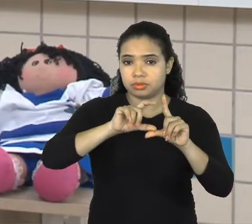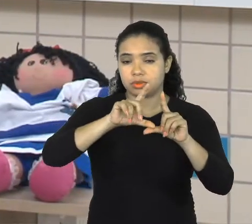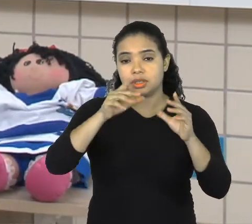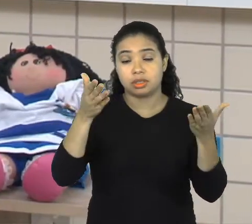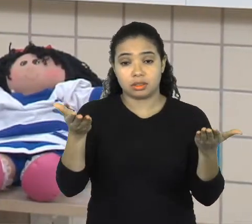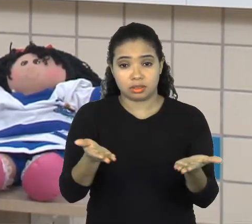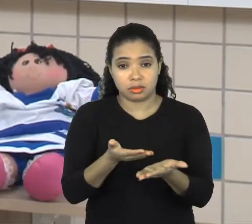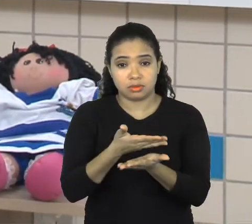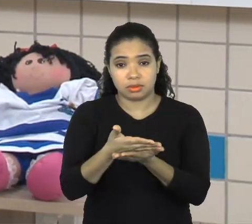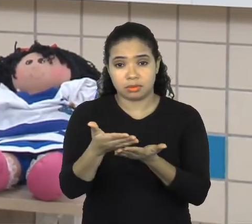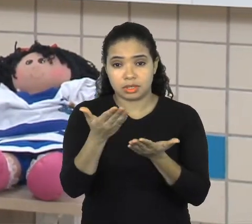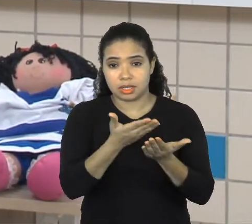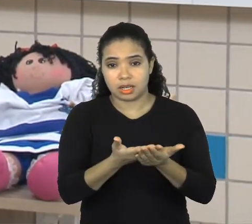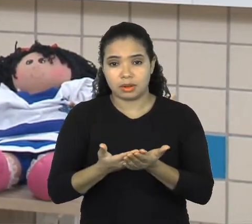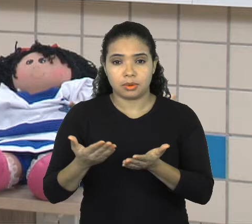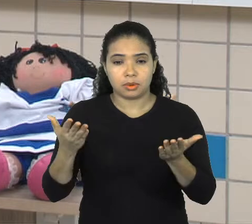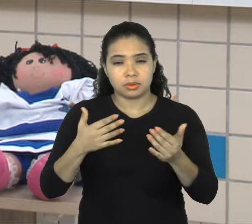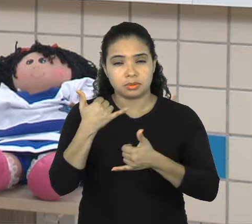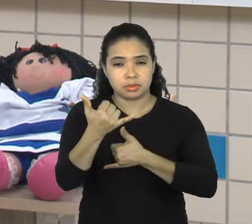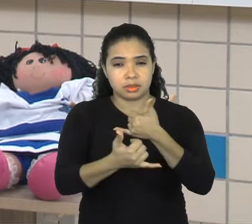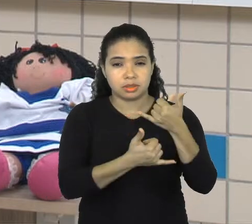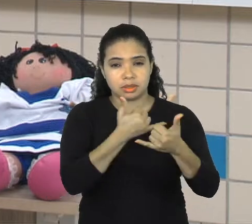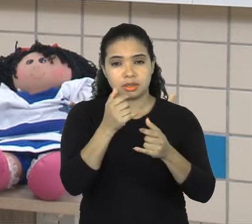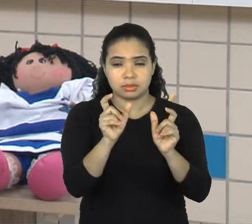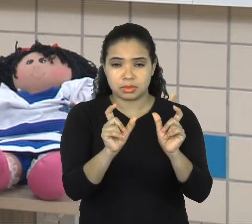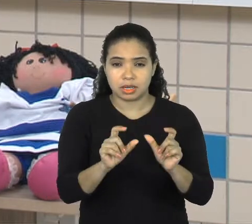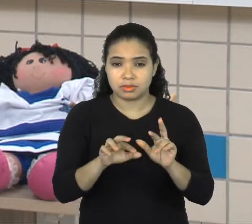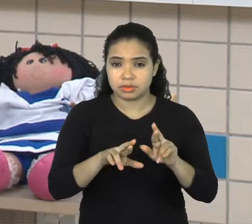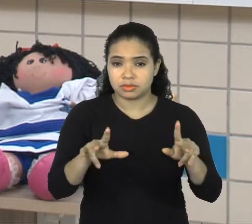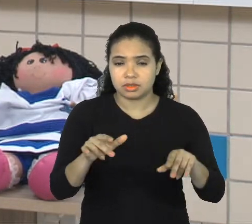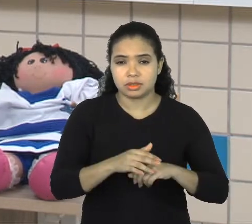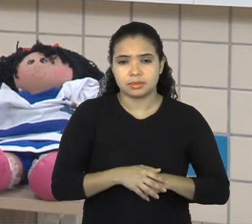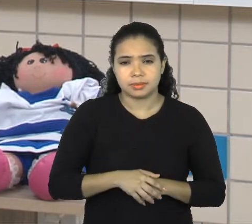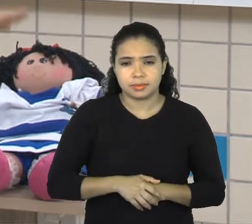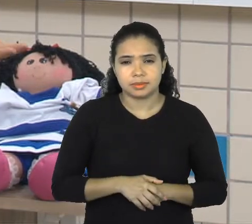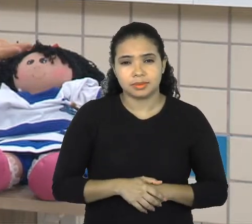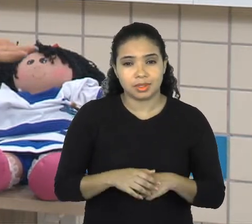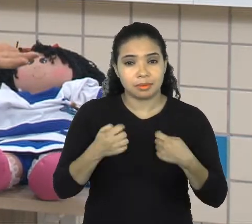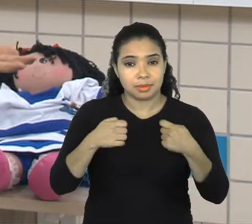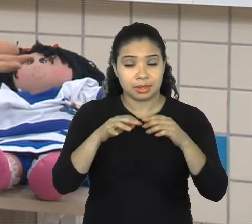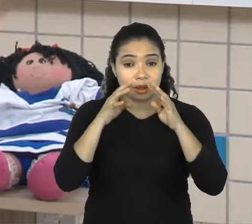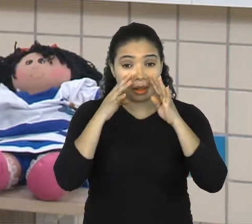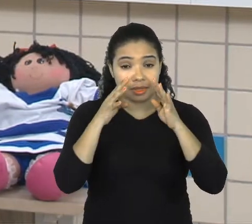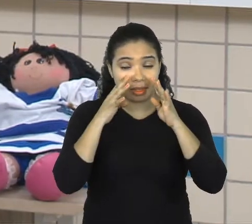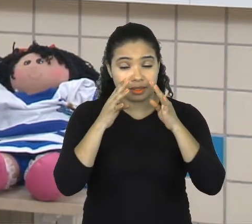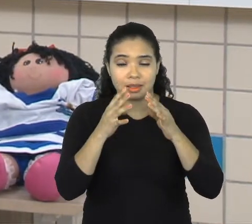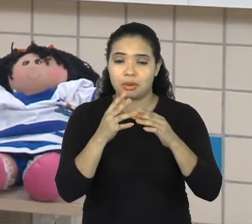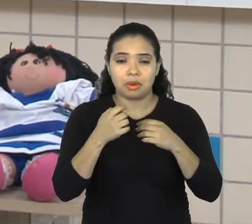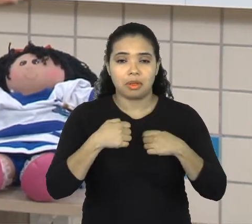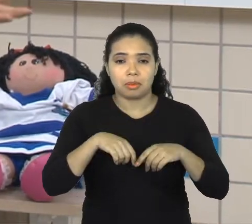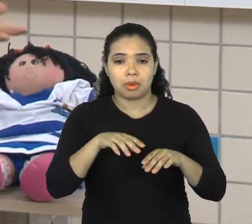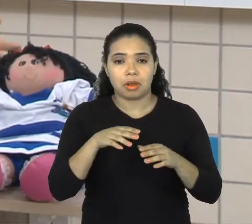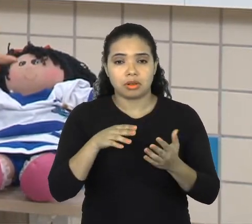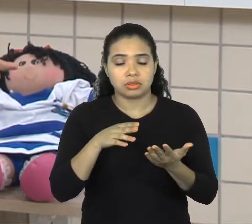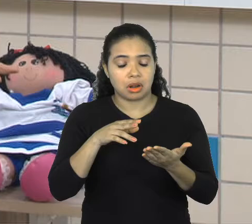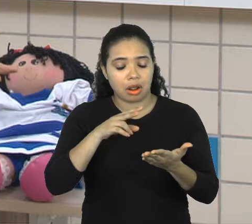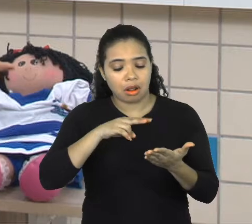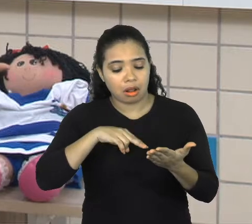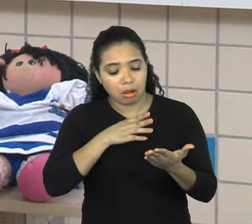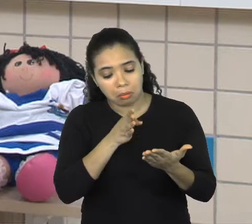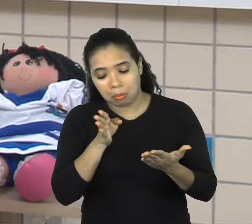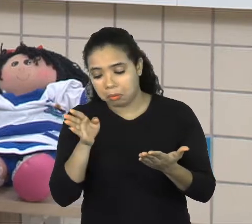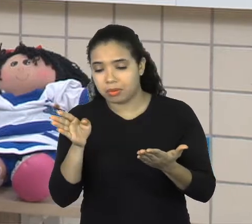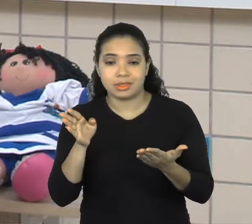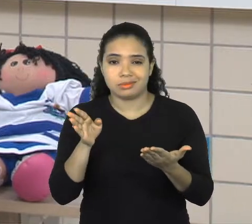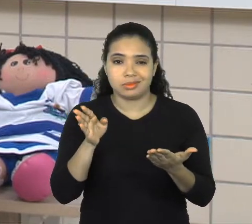que nós vamos brincar com as palavras de forma diferente. E precisa de mais atenção ainda. Não pode desviar o olhar,